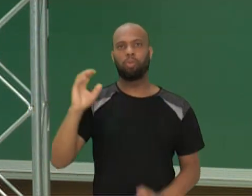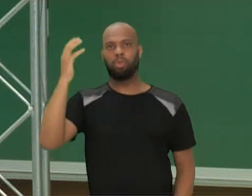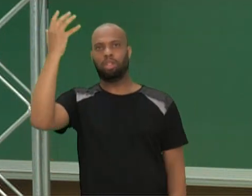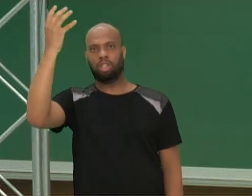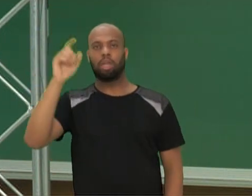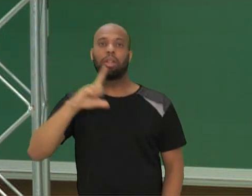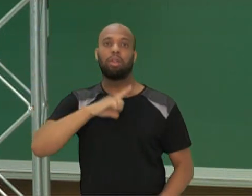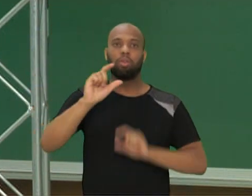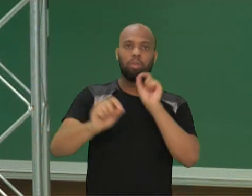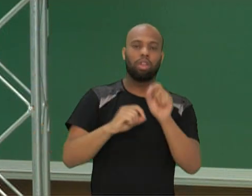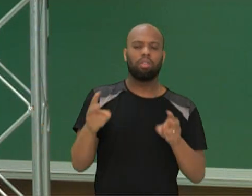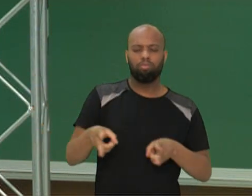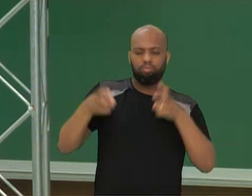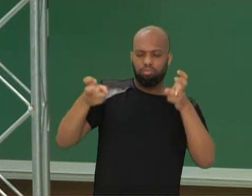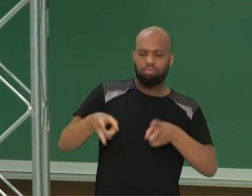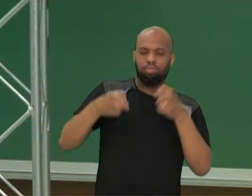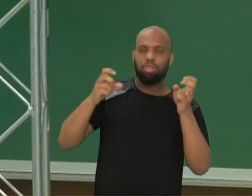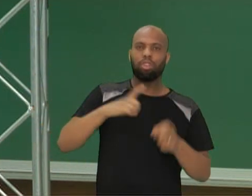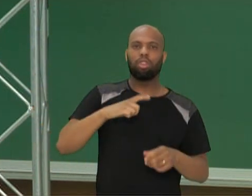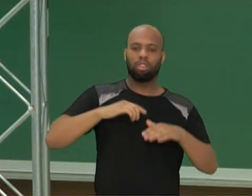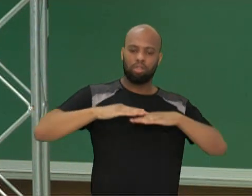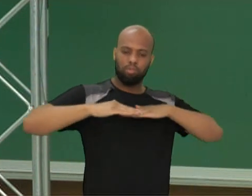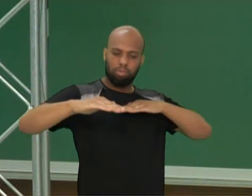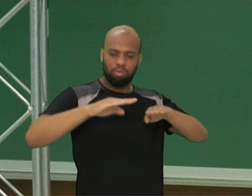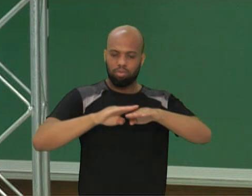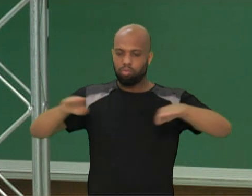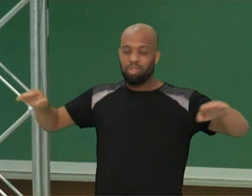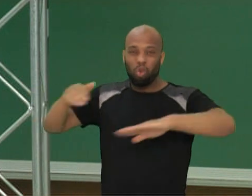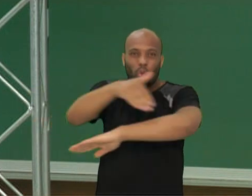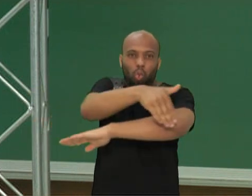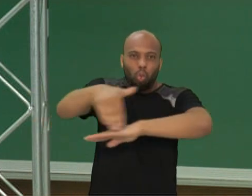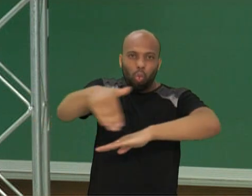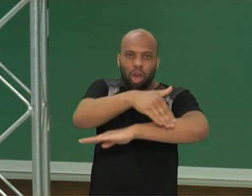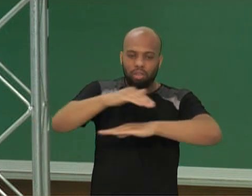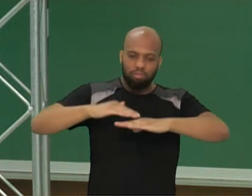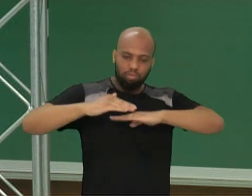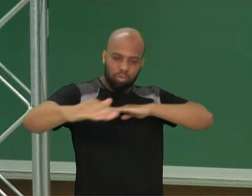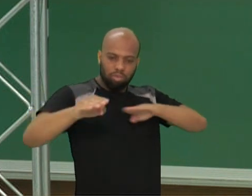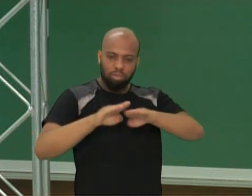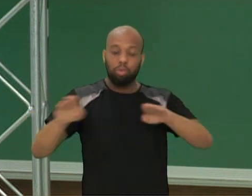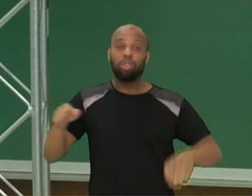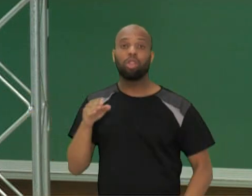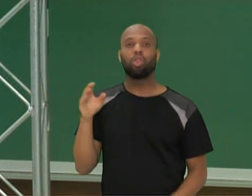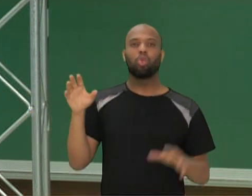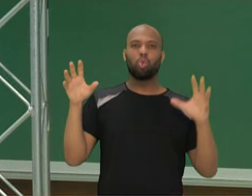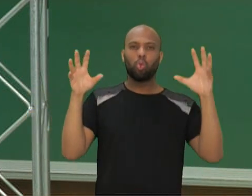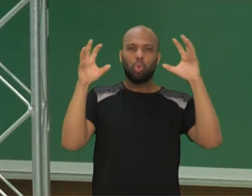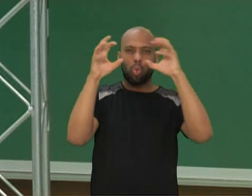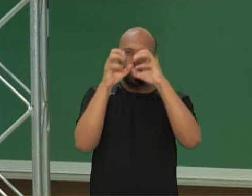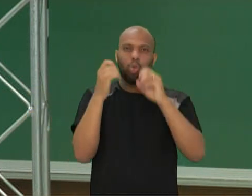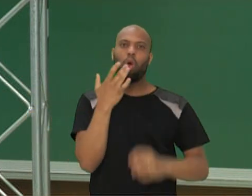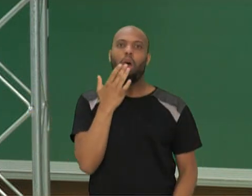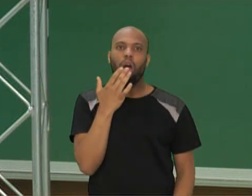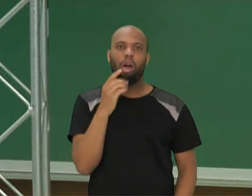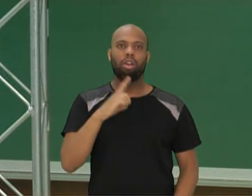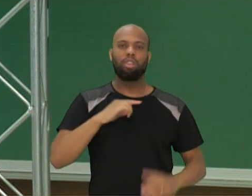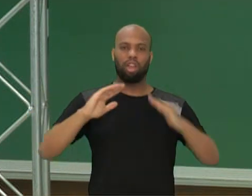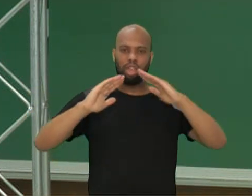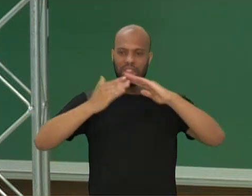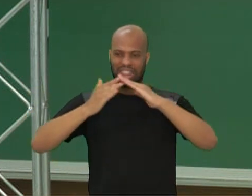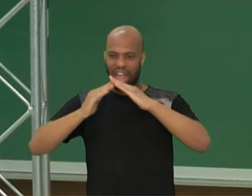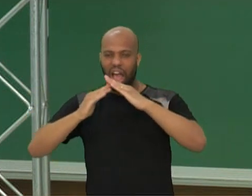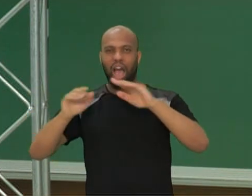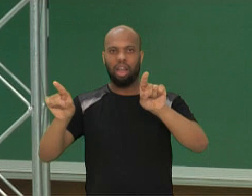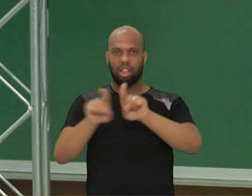calor, nós temos que observar que a pavimentação asfáltica nas cidades é de coloração escura. Vários telhados,